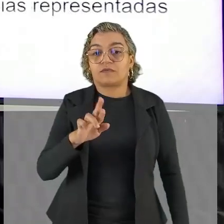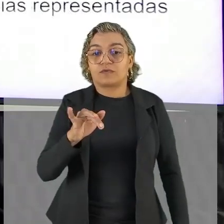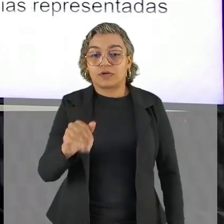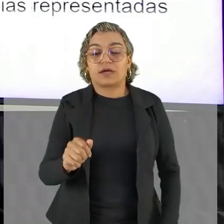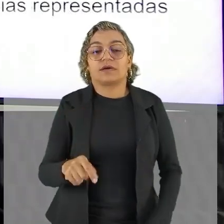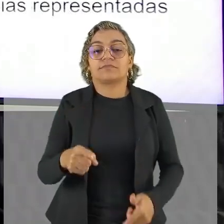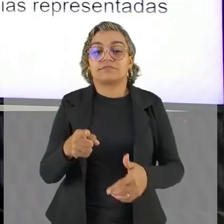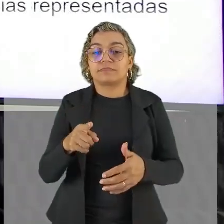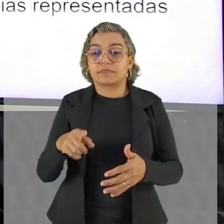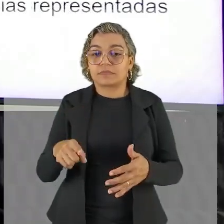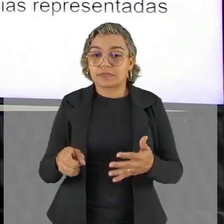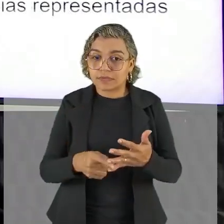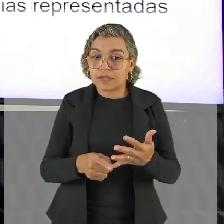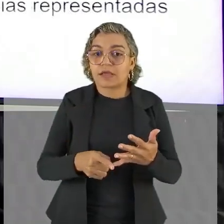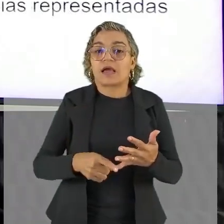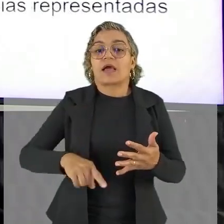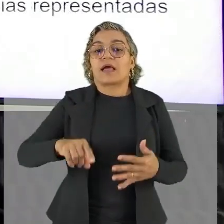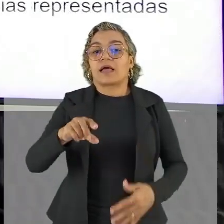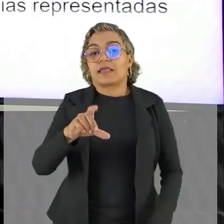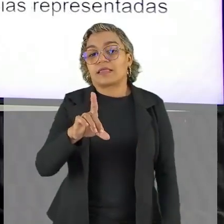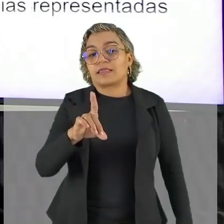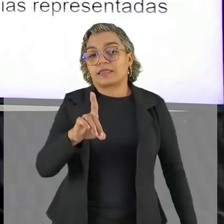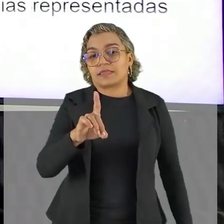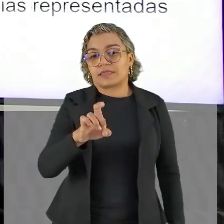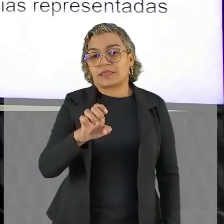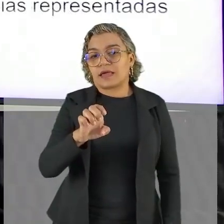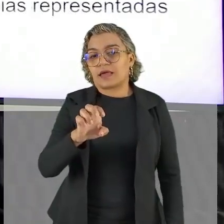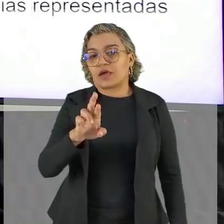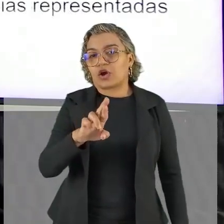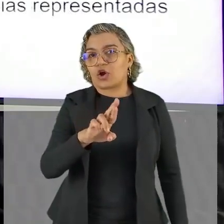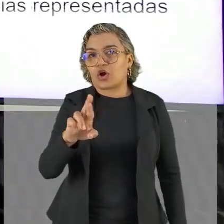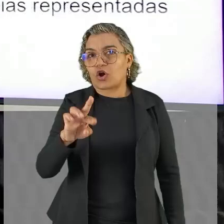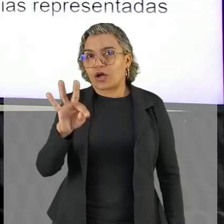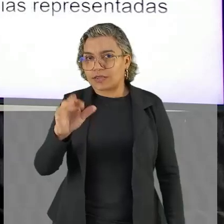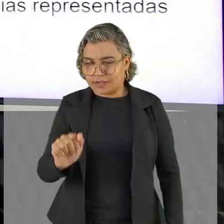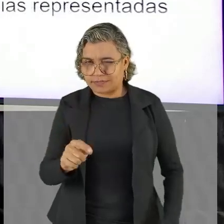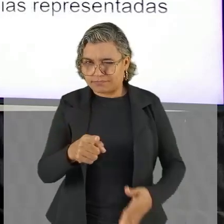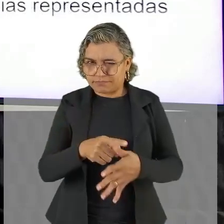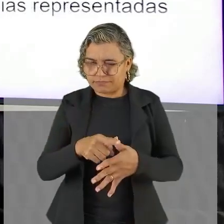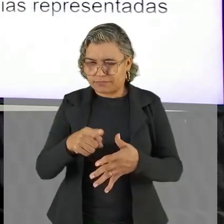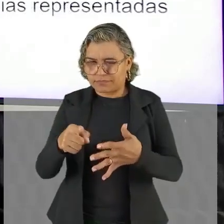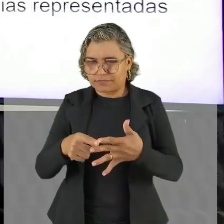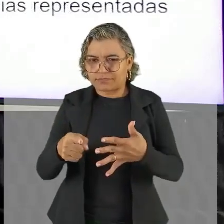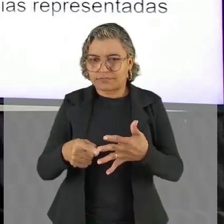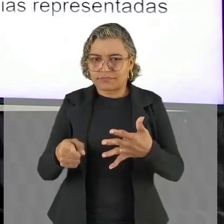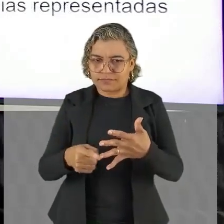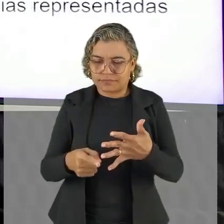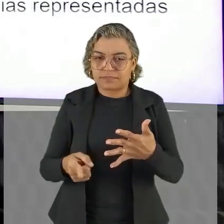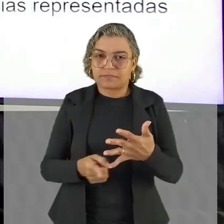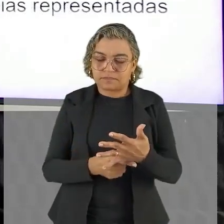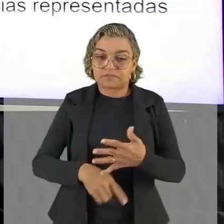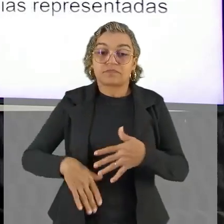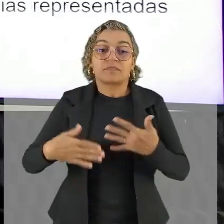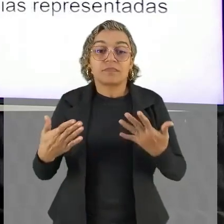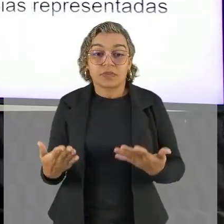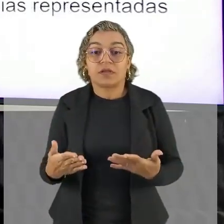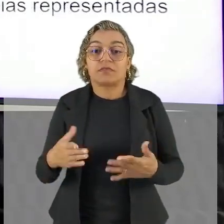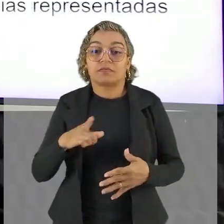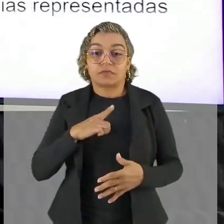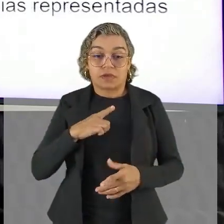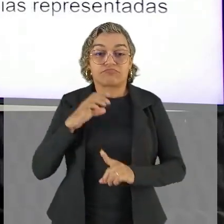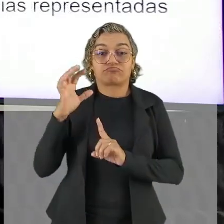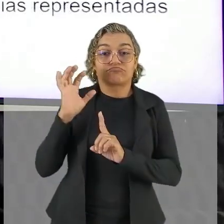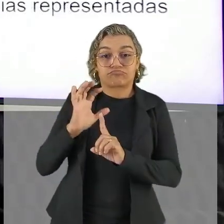2, ele faz a alegria, mas também faz a desgraça. Produz efeitos significativos